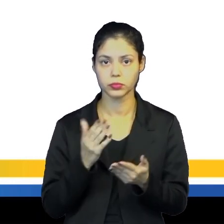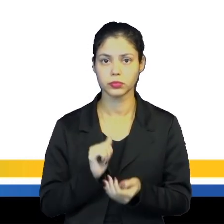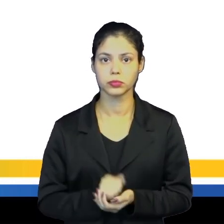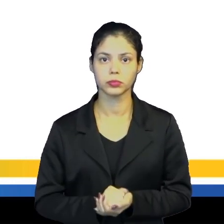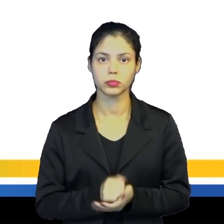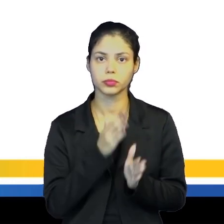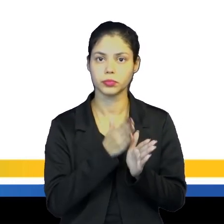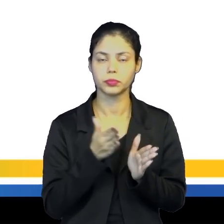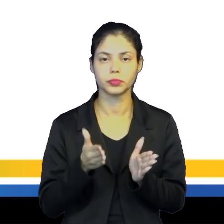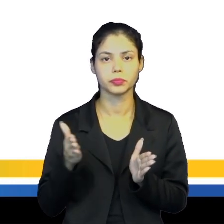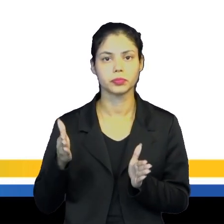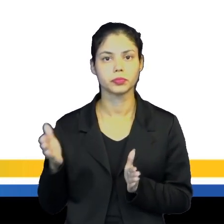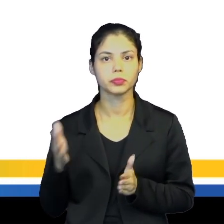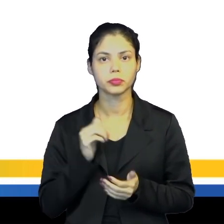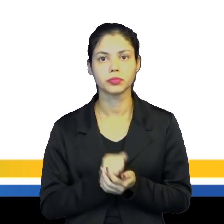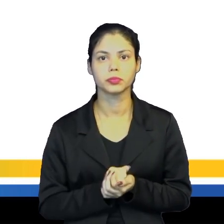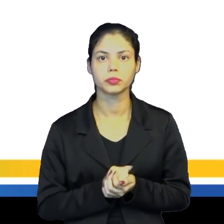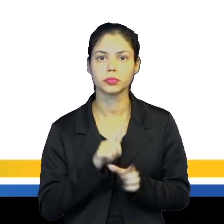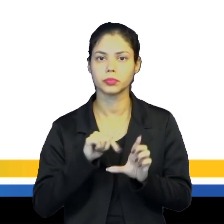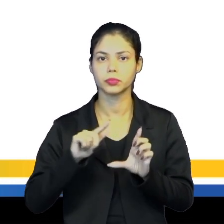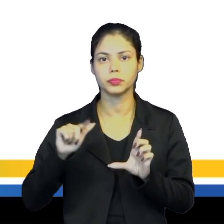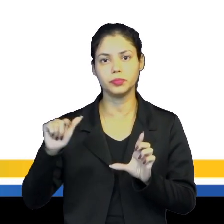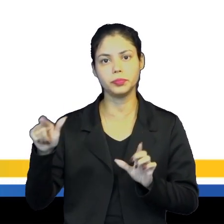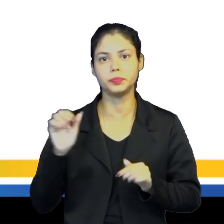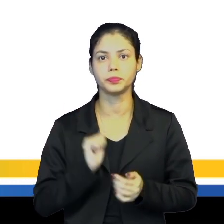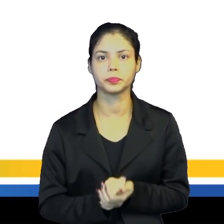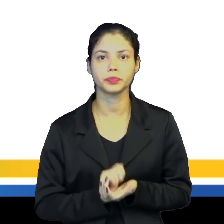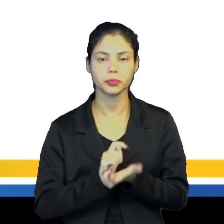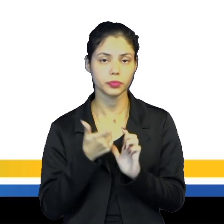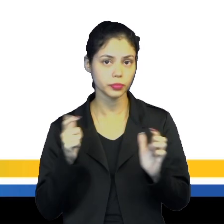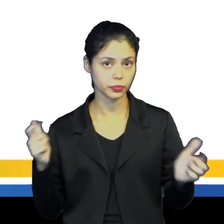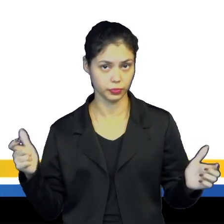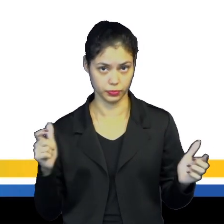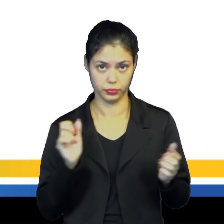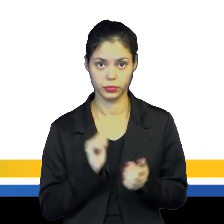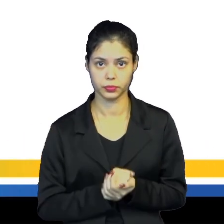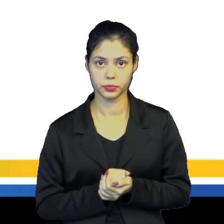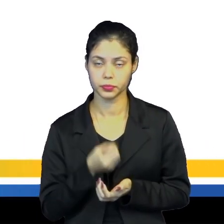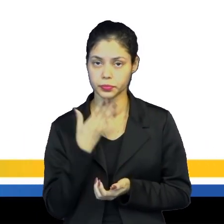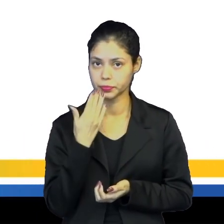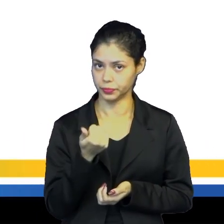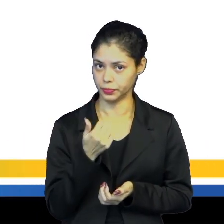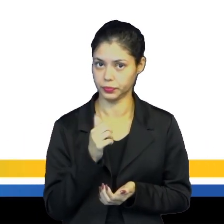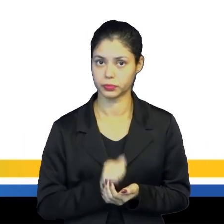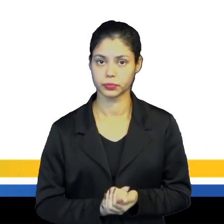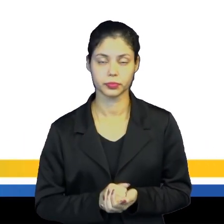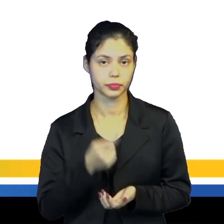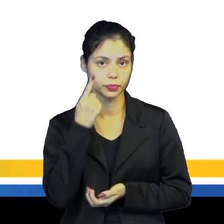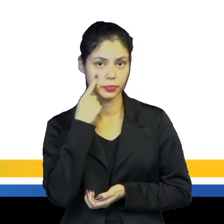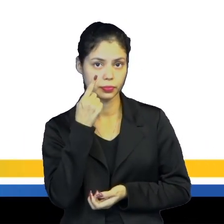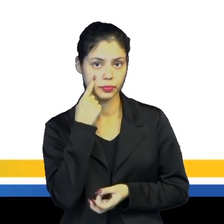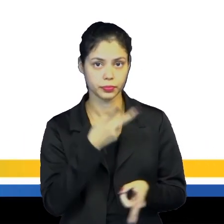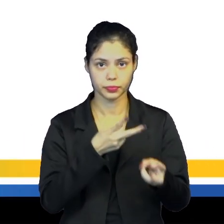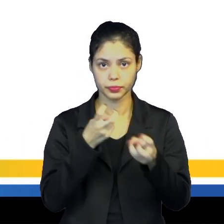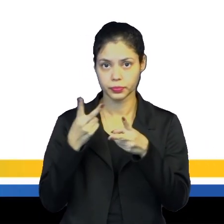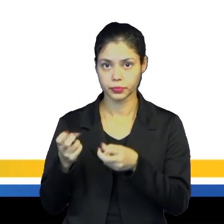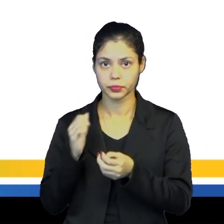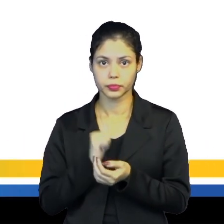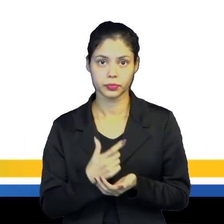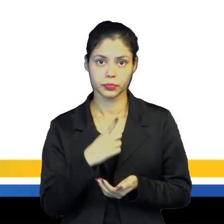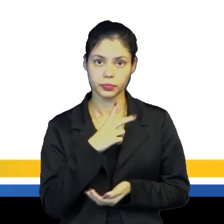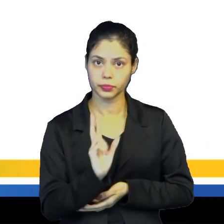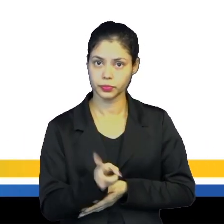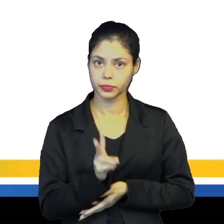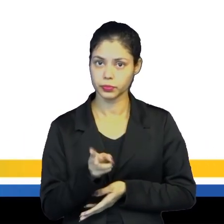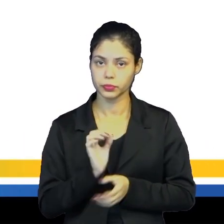uma sequência onde o gráfico ele passa a ser crescente, tudo bem? Então, observe que o gráfico sempre ele